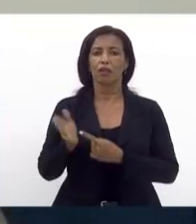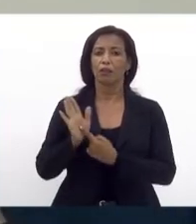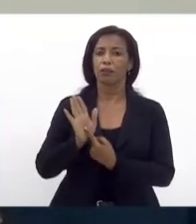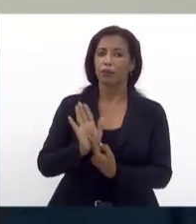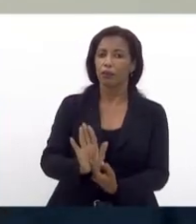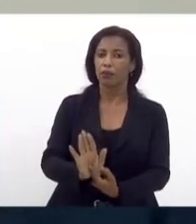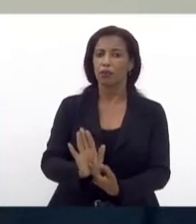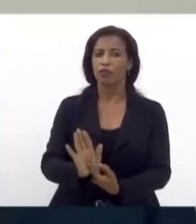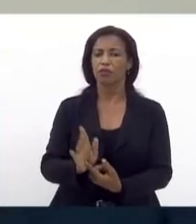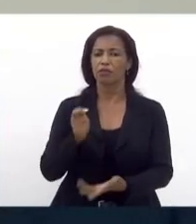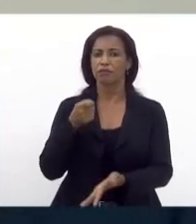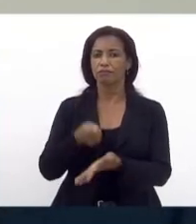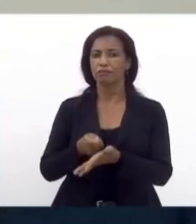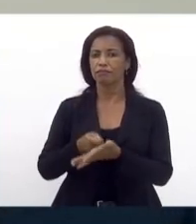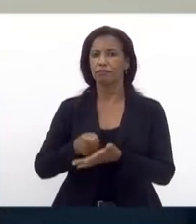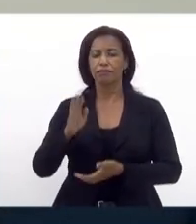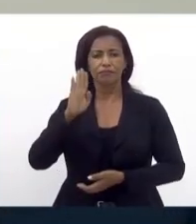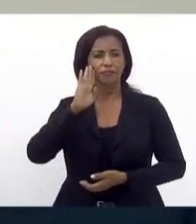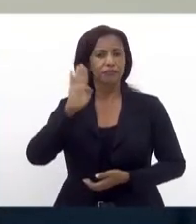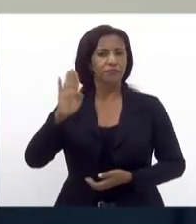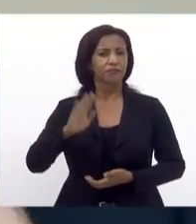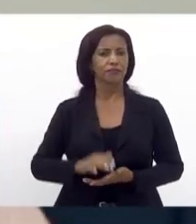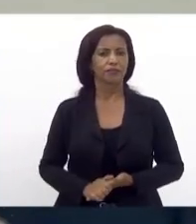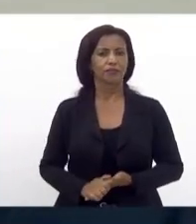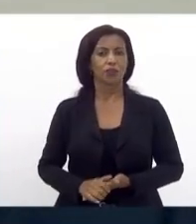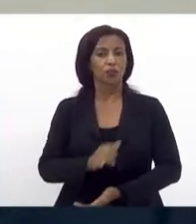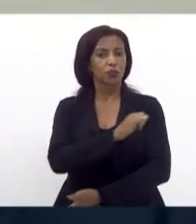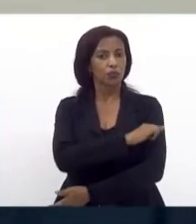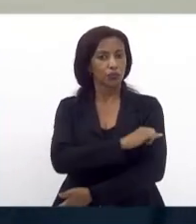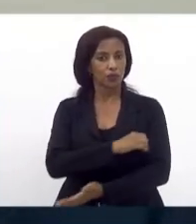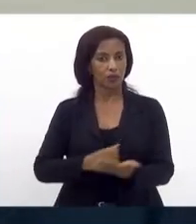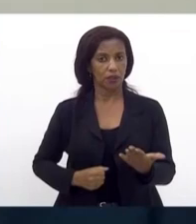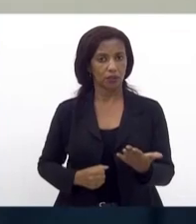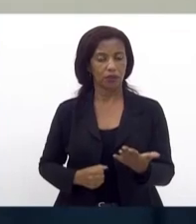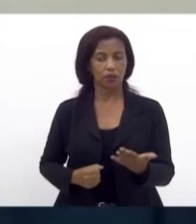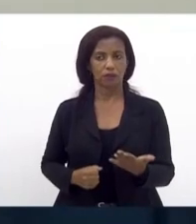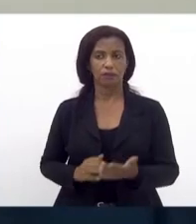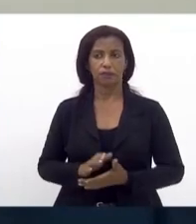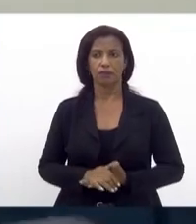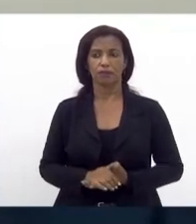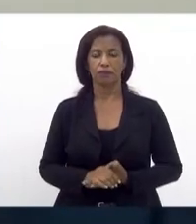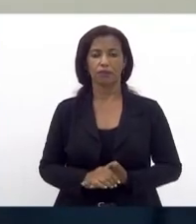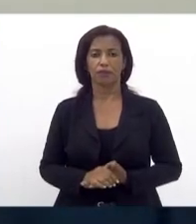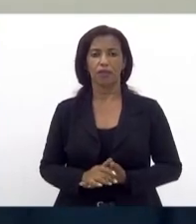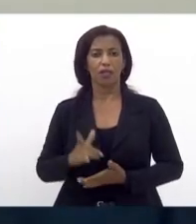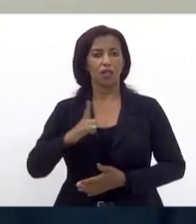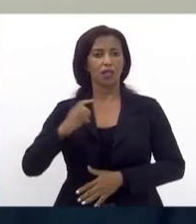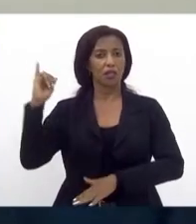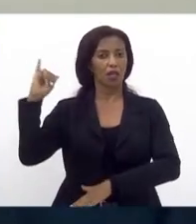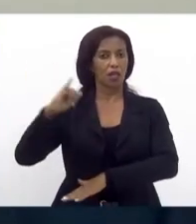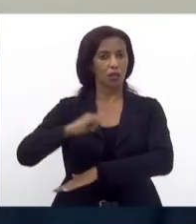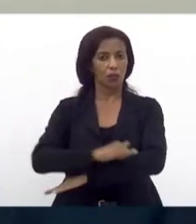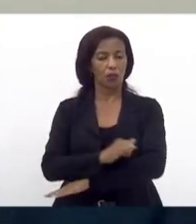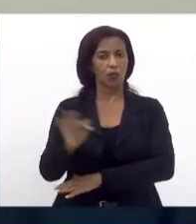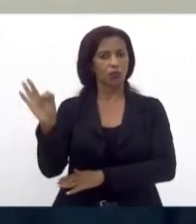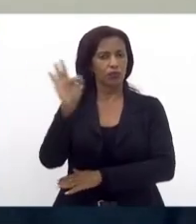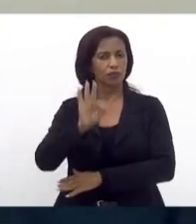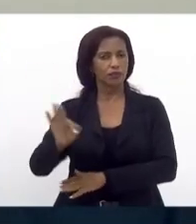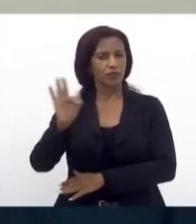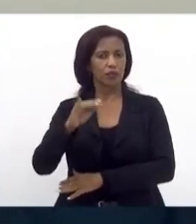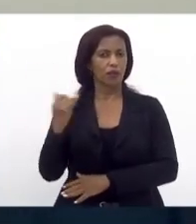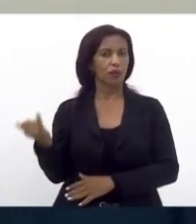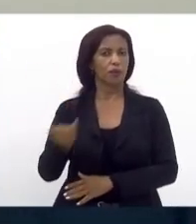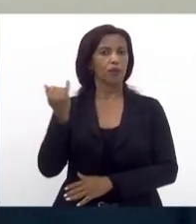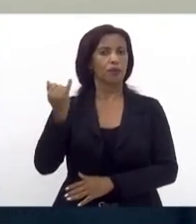demonstra, né, efetivamente o privilégio do Rio de Janeiro em contar com aeroportos federais da suma importância